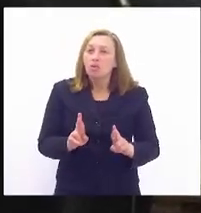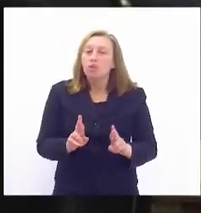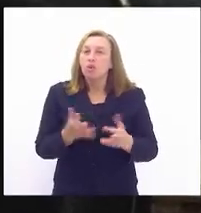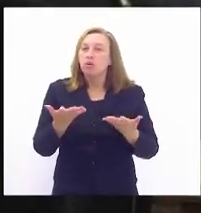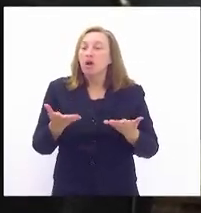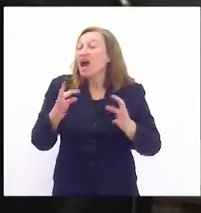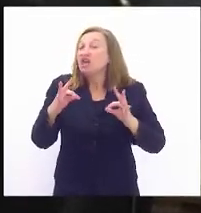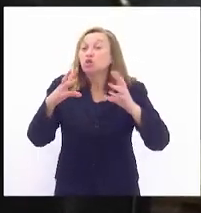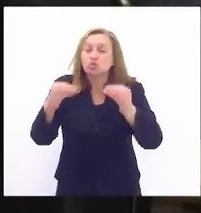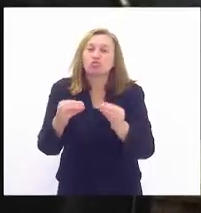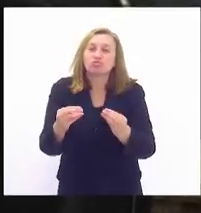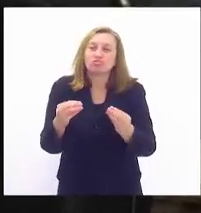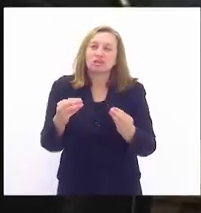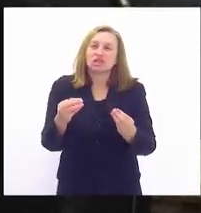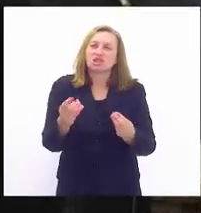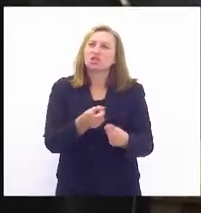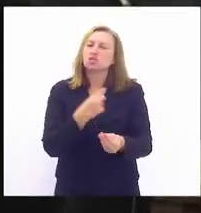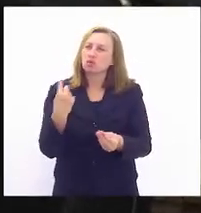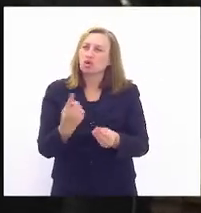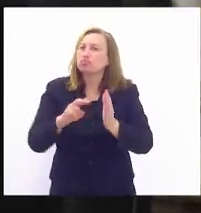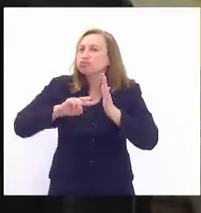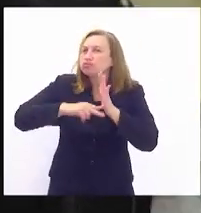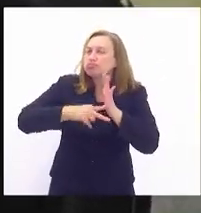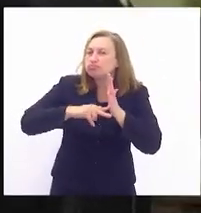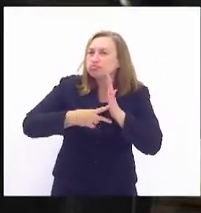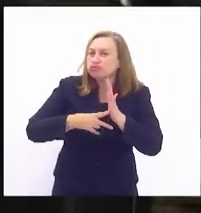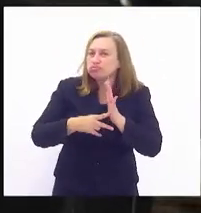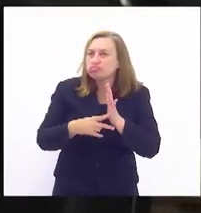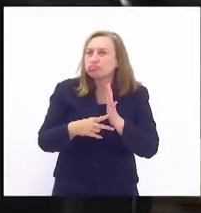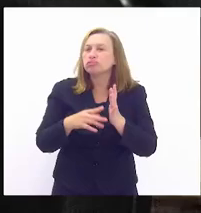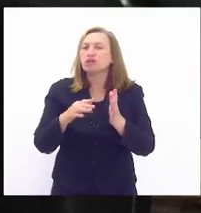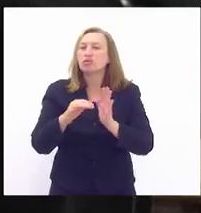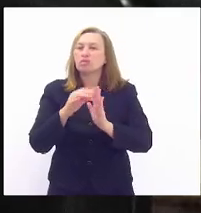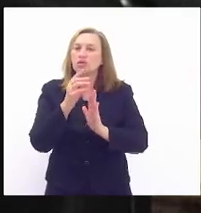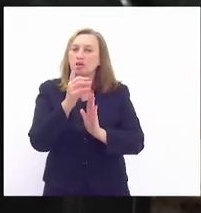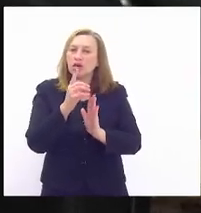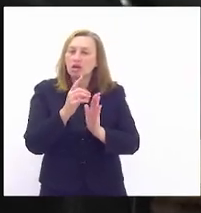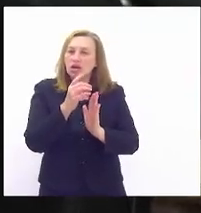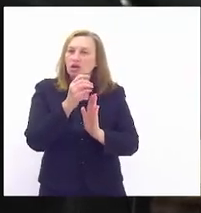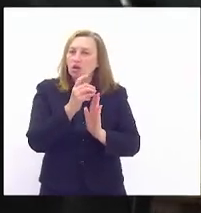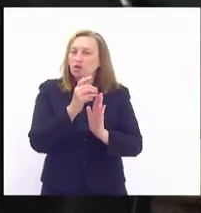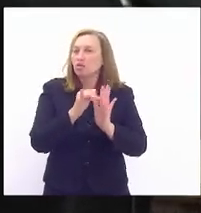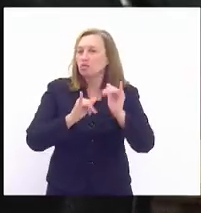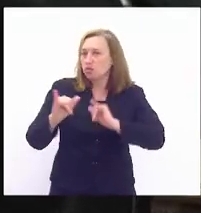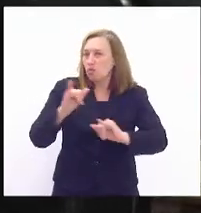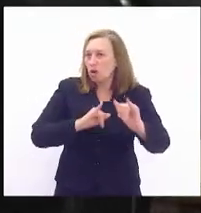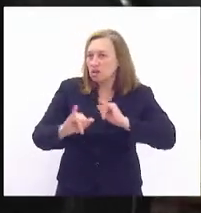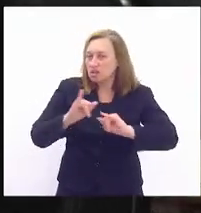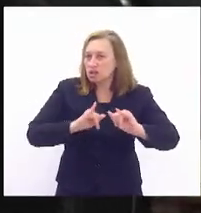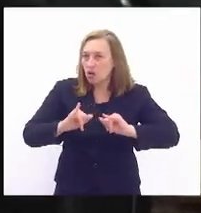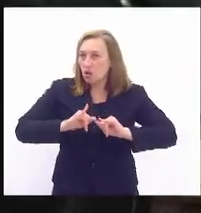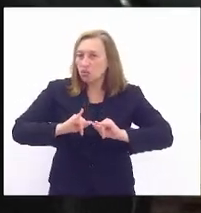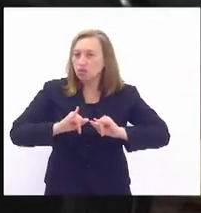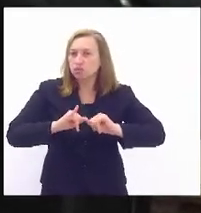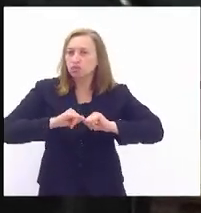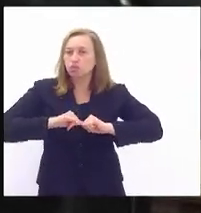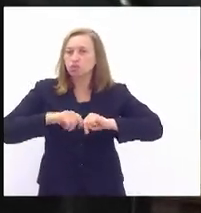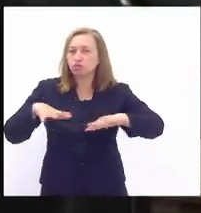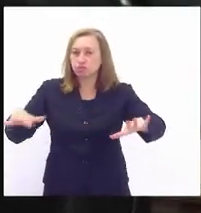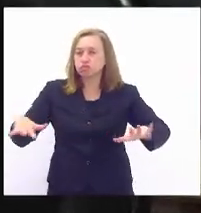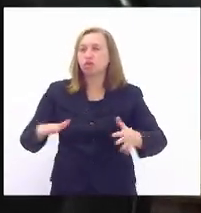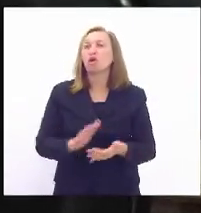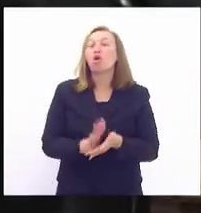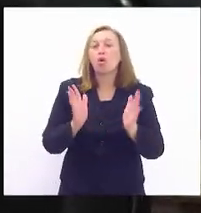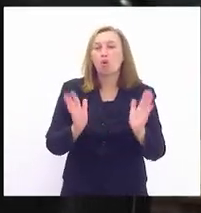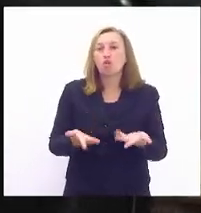em relação a tudo, né? Nós, do sindicato, nós soltamos um boletim tempos atrás. Hoje nós soltamos mais